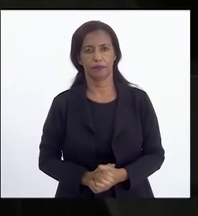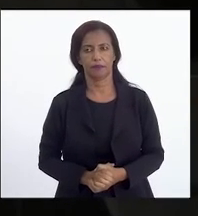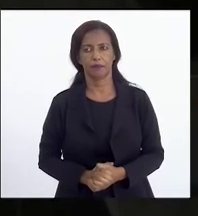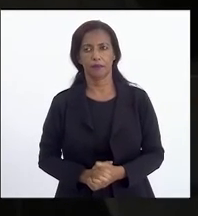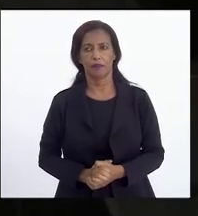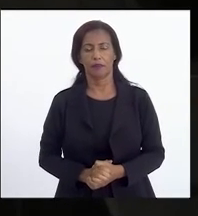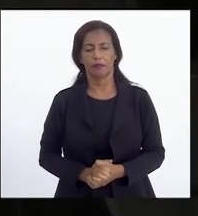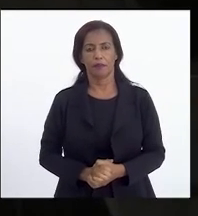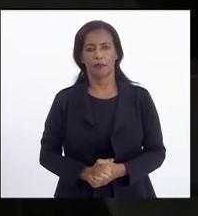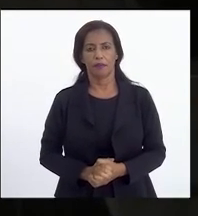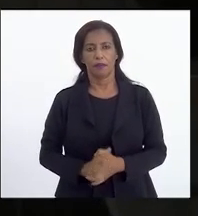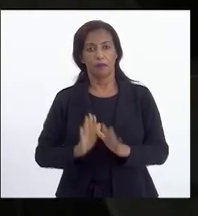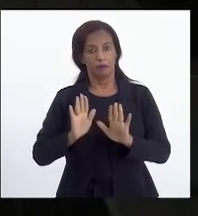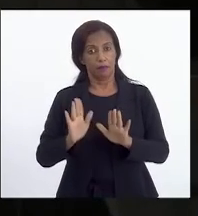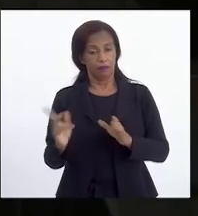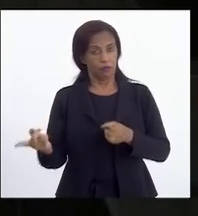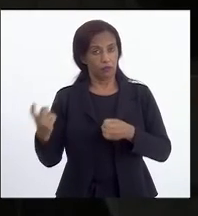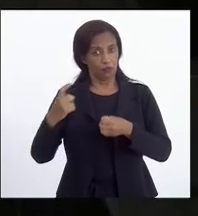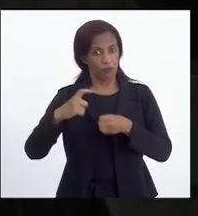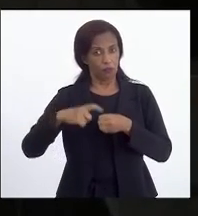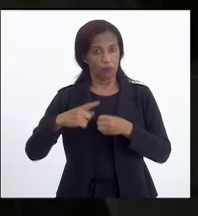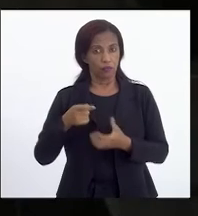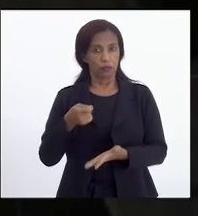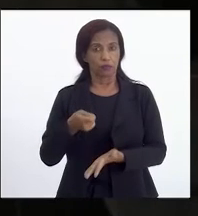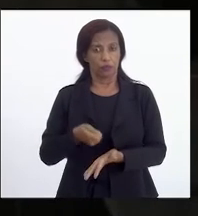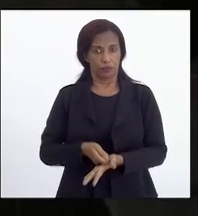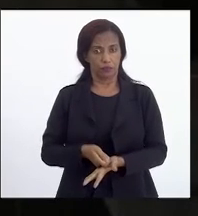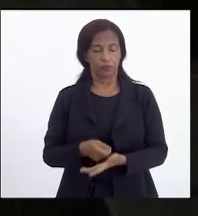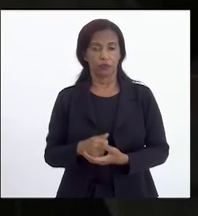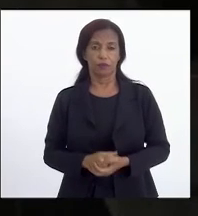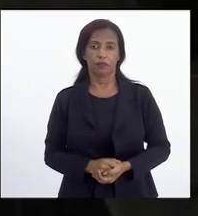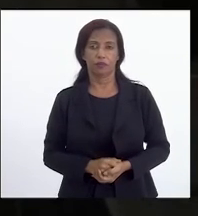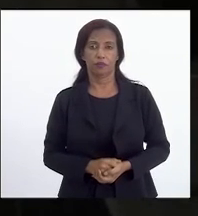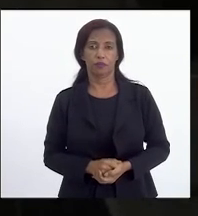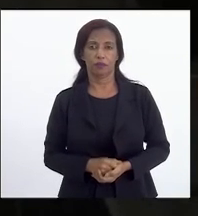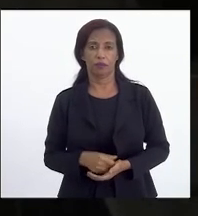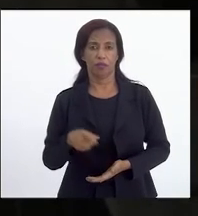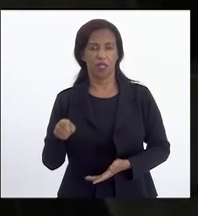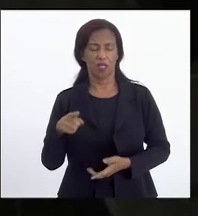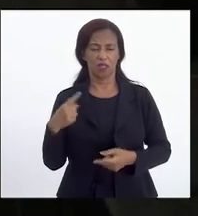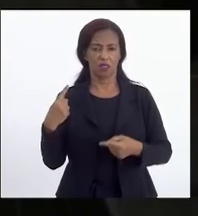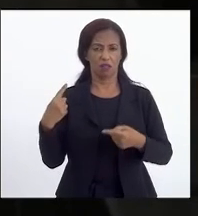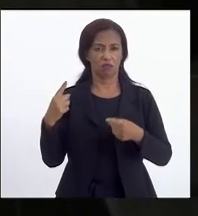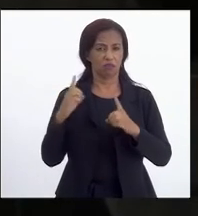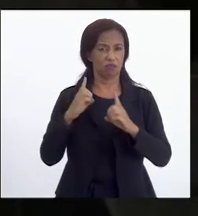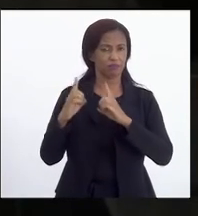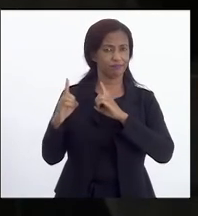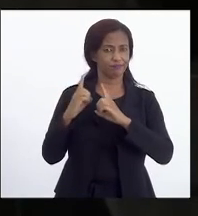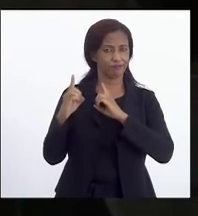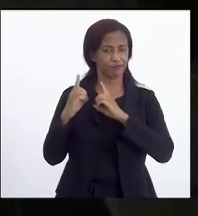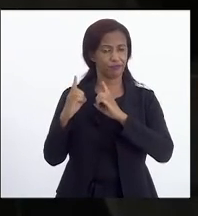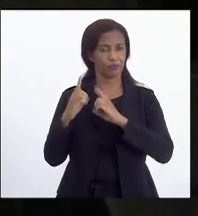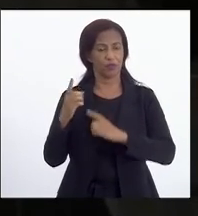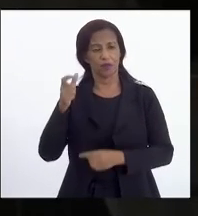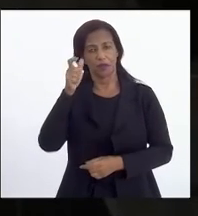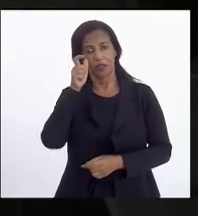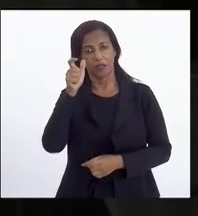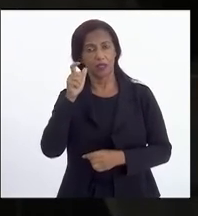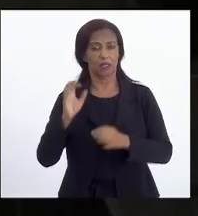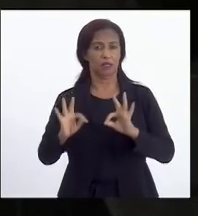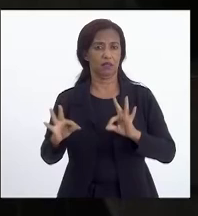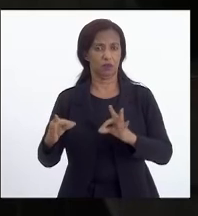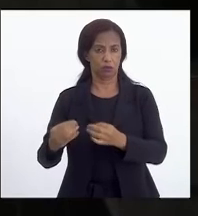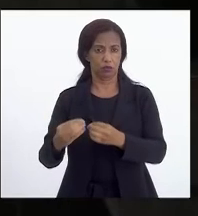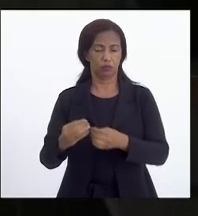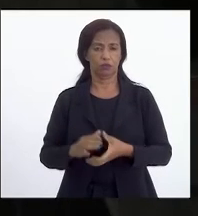é mas volto a afirmar e esse é um debate o que interessa a